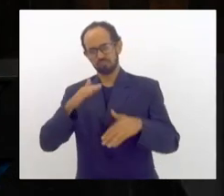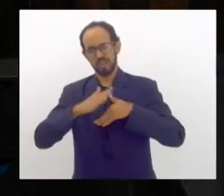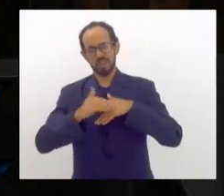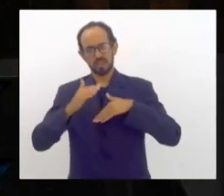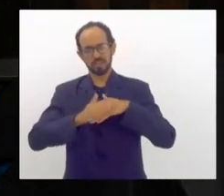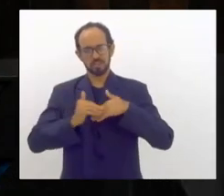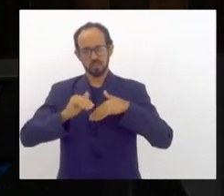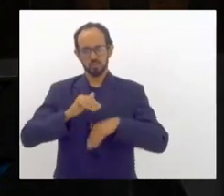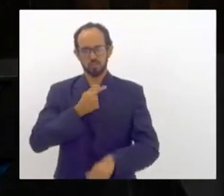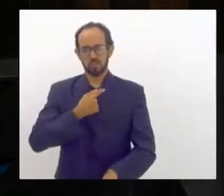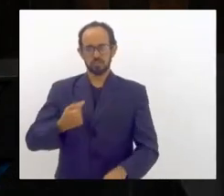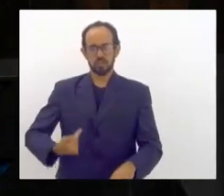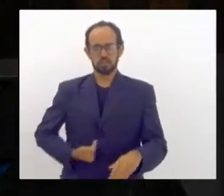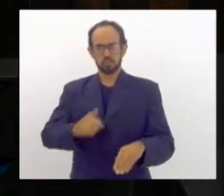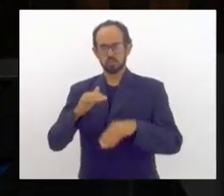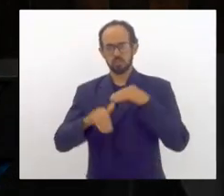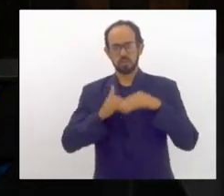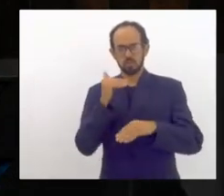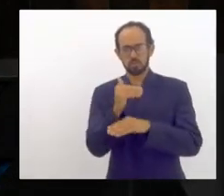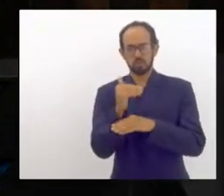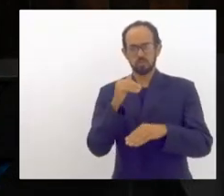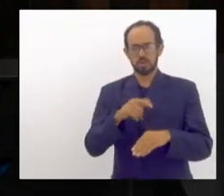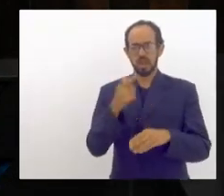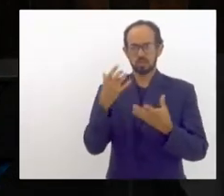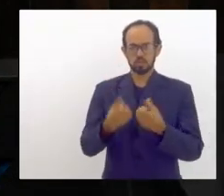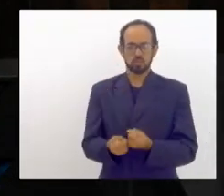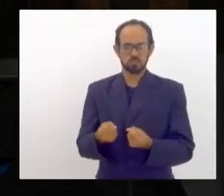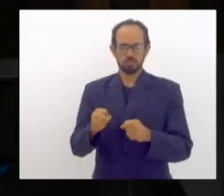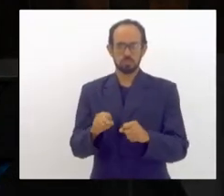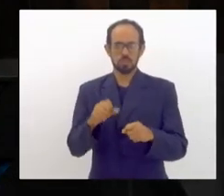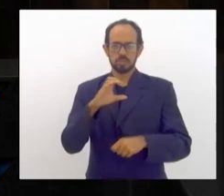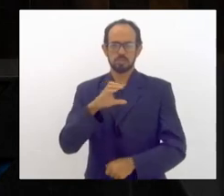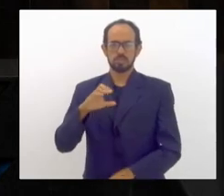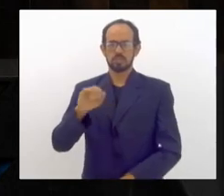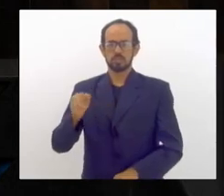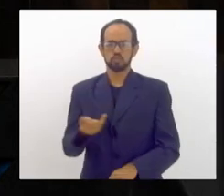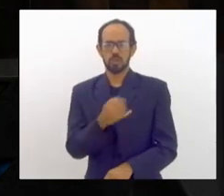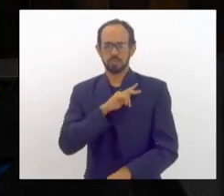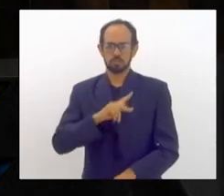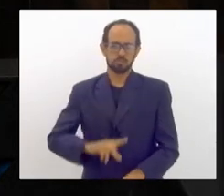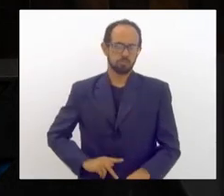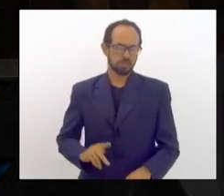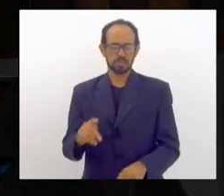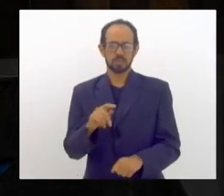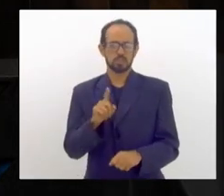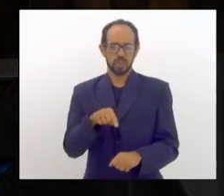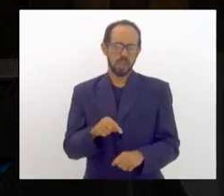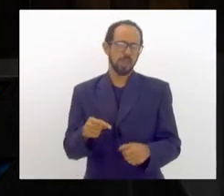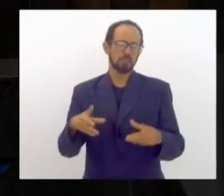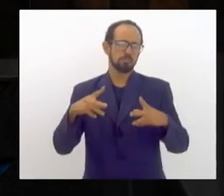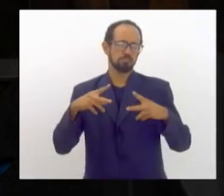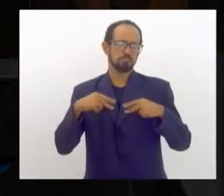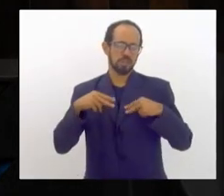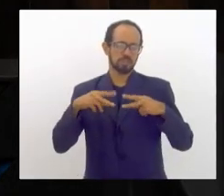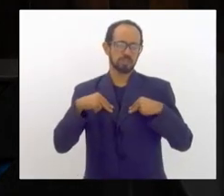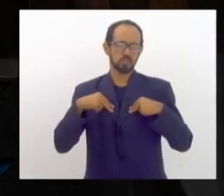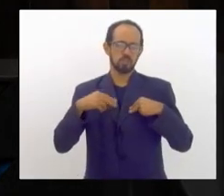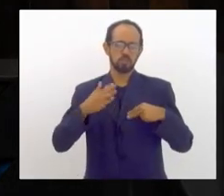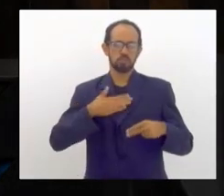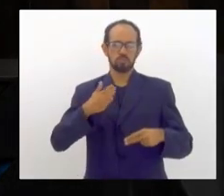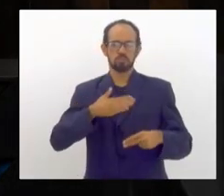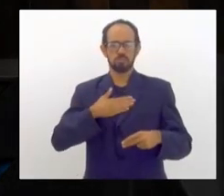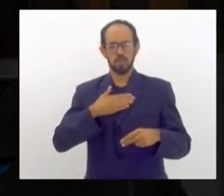incentivo, sobretudo para ocupar uma comissão importante como a CCJ, a presidência, é merecedor do meu